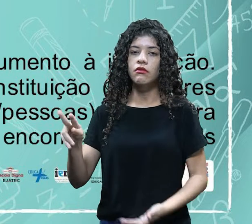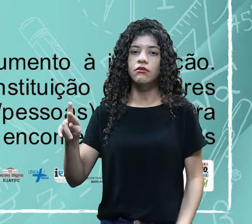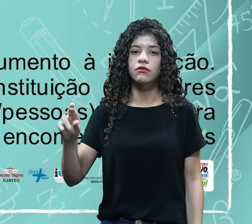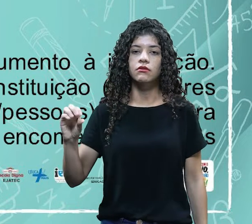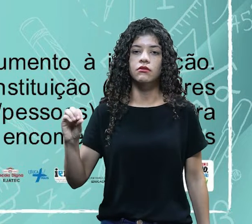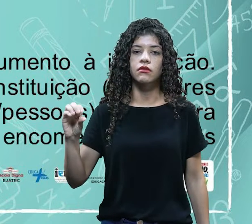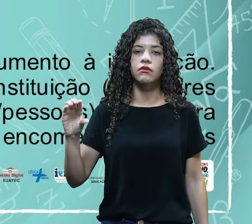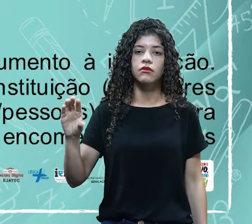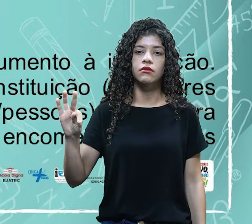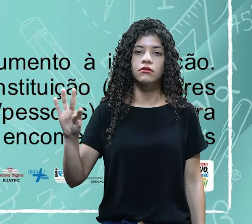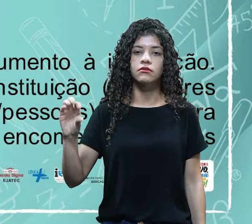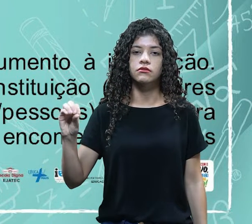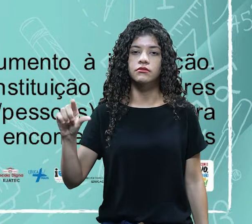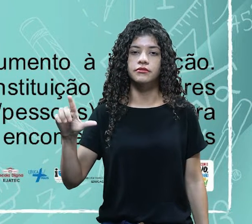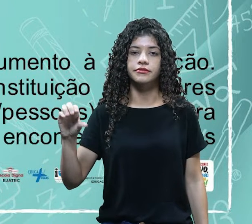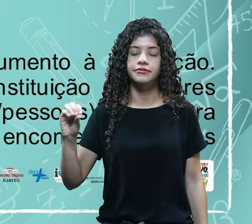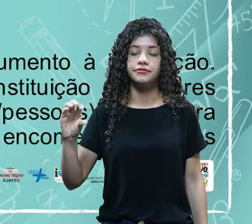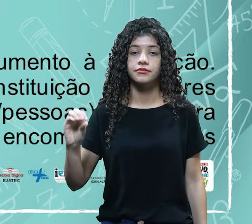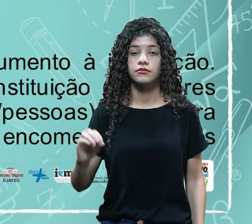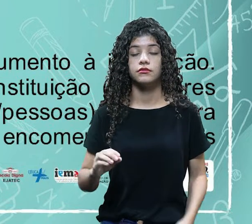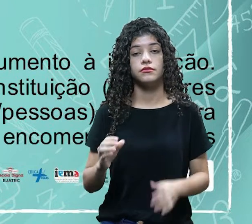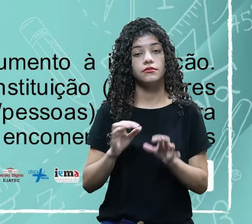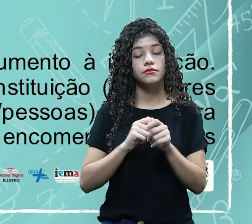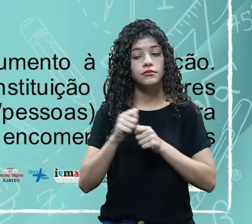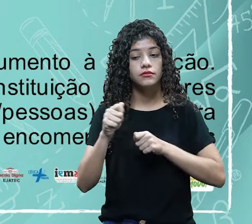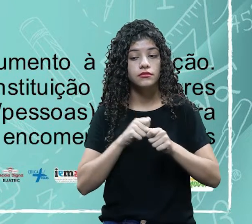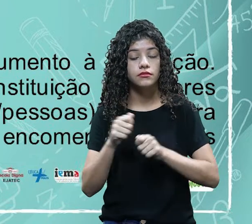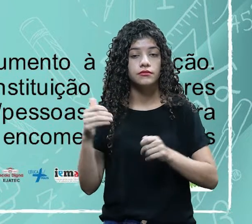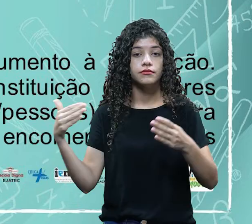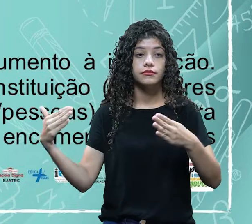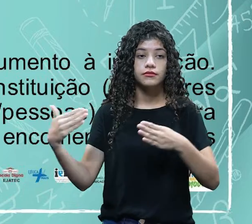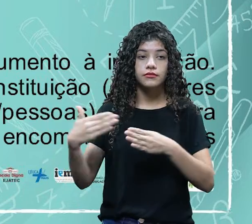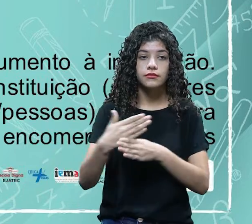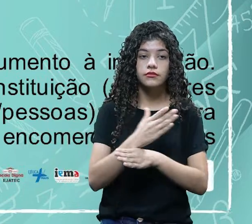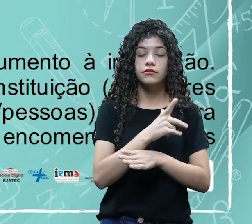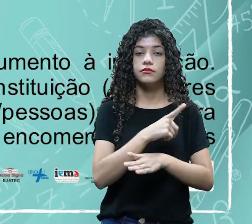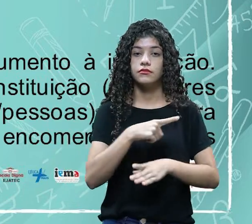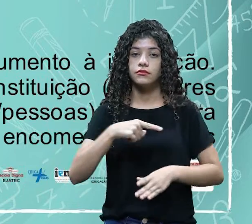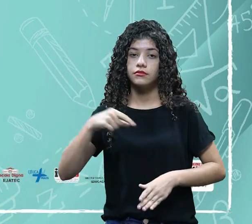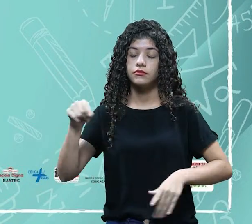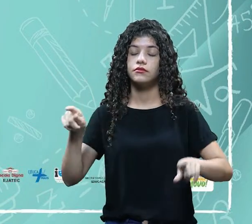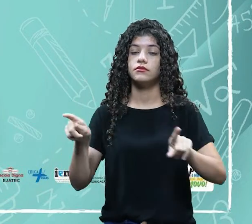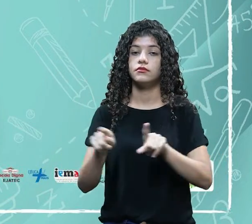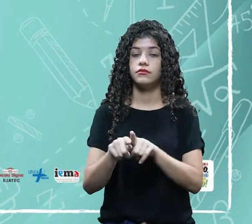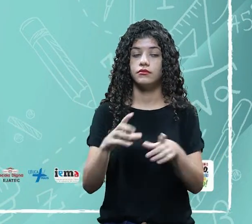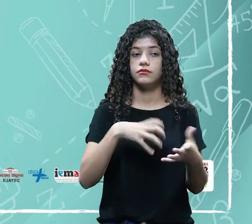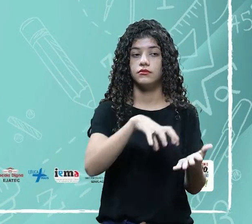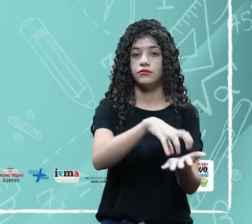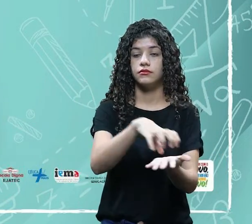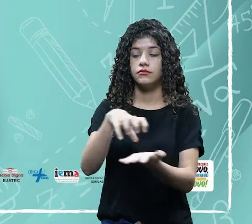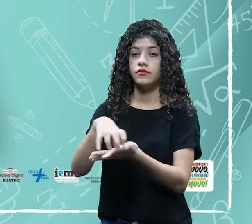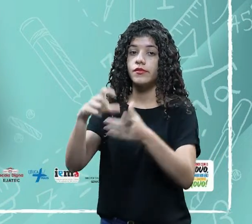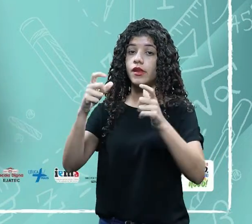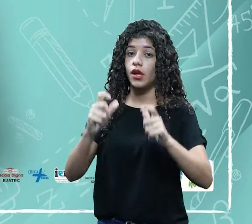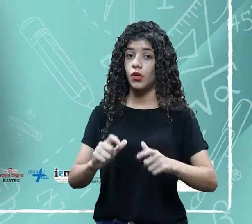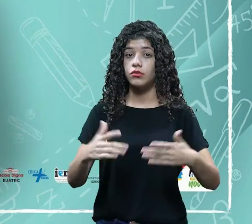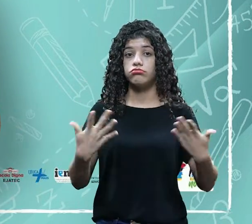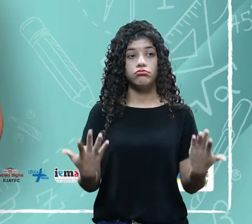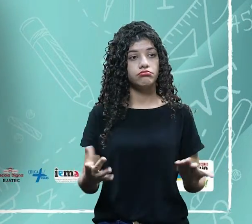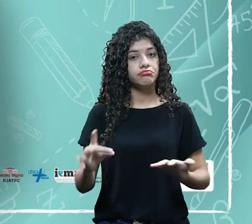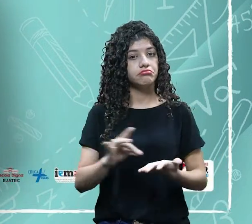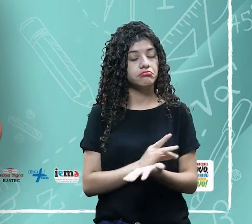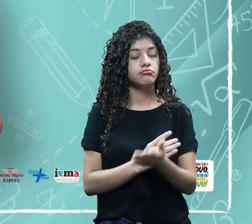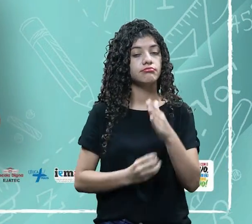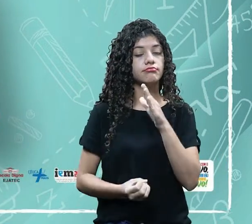pois ele é a forma de controle de entrada, saída e movimentação da documentação. Então, toda a documentação que é